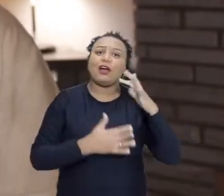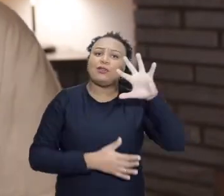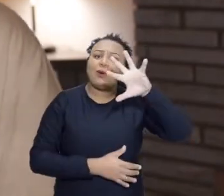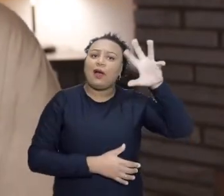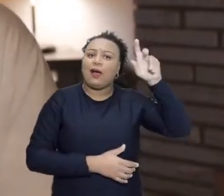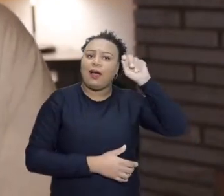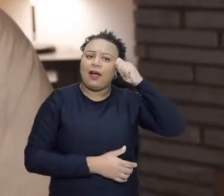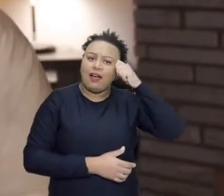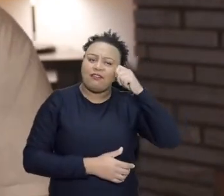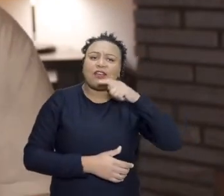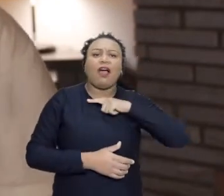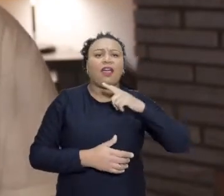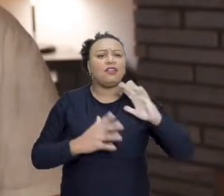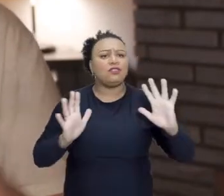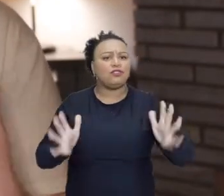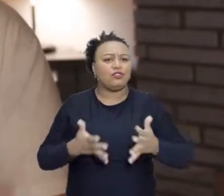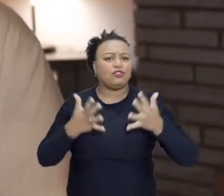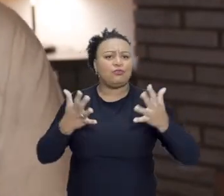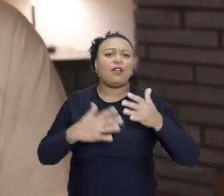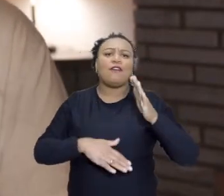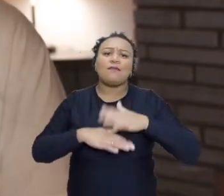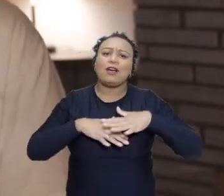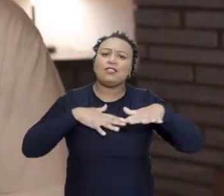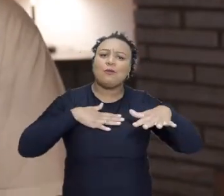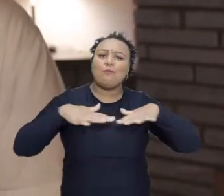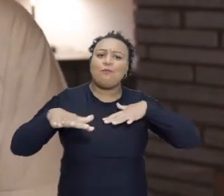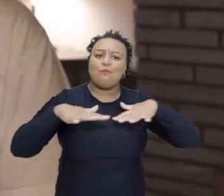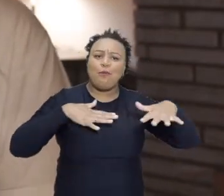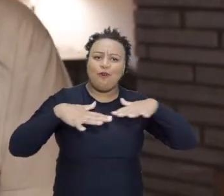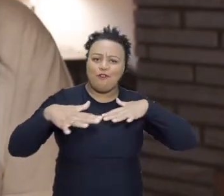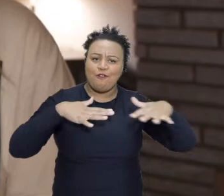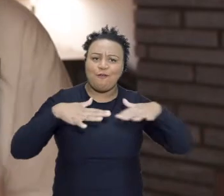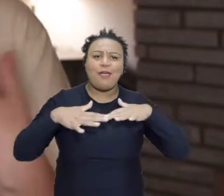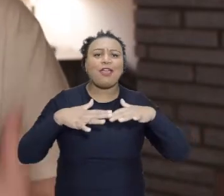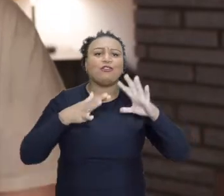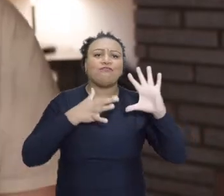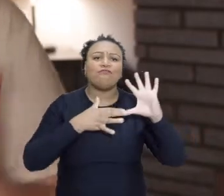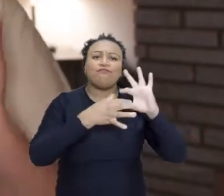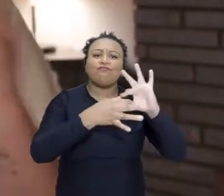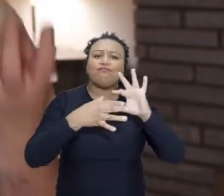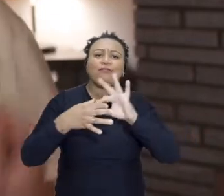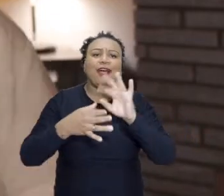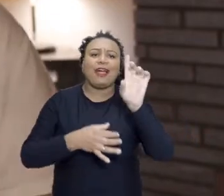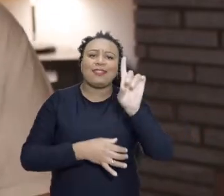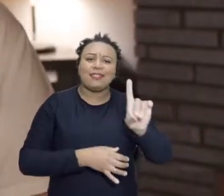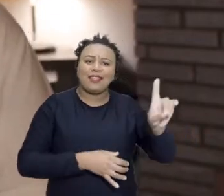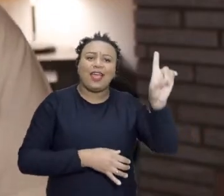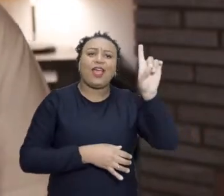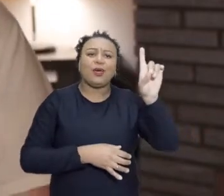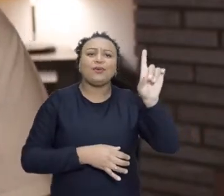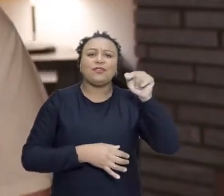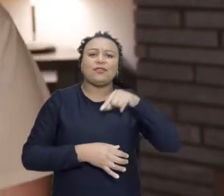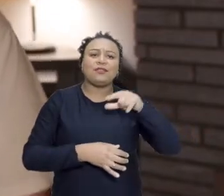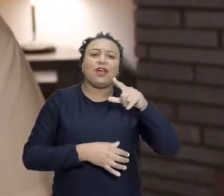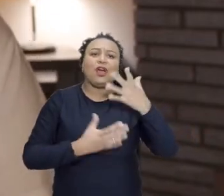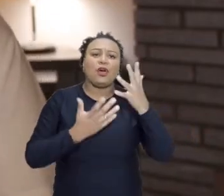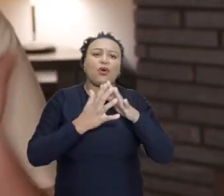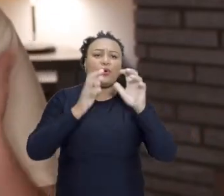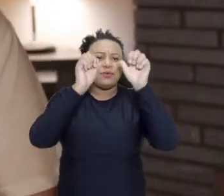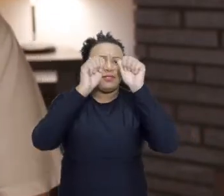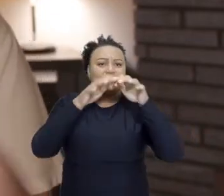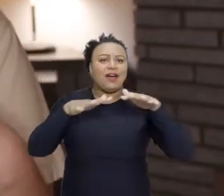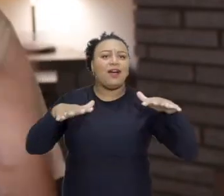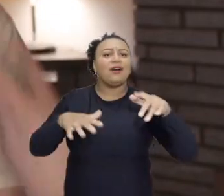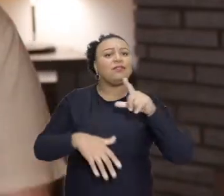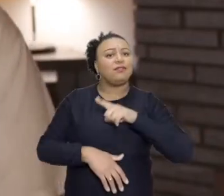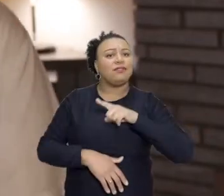cultivavam melhor isso, traziam mais esse envolvimento com deuses, com santos, entre aspas, que eles cultivavam